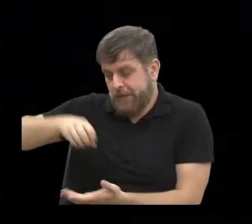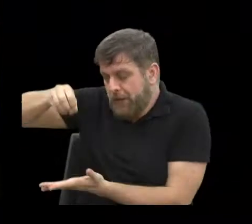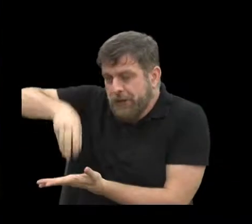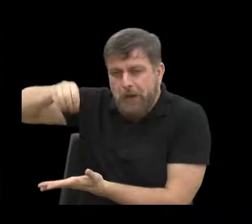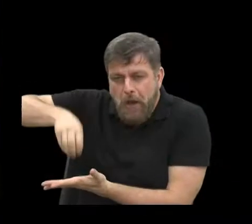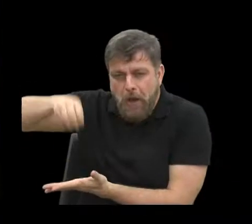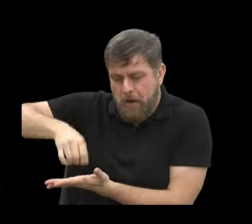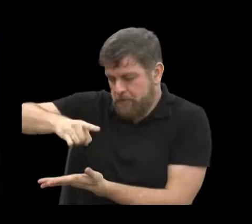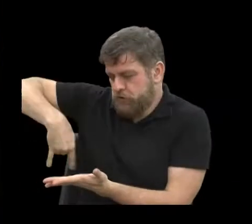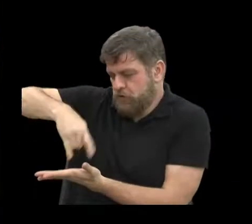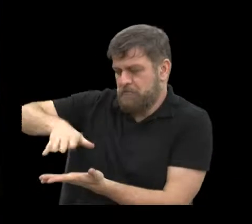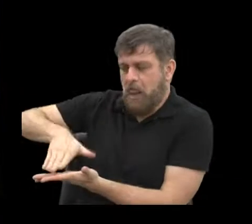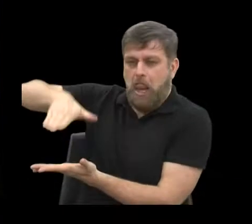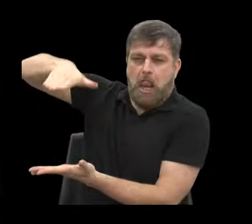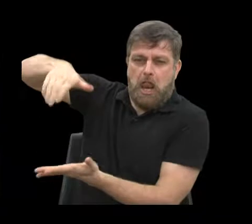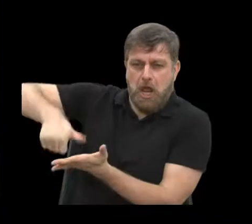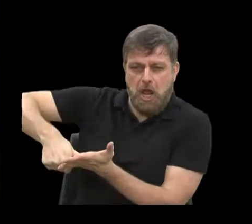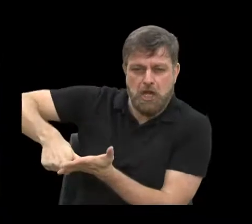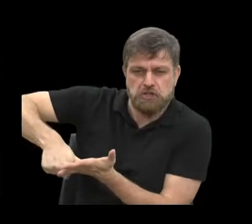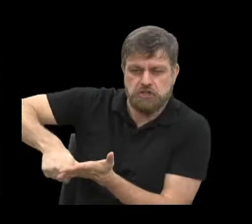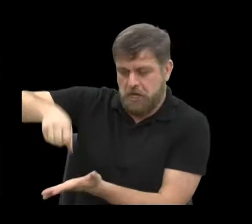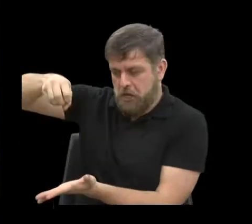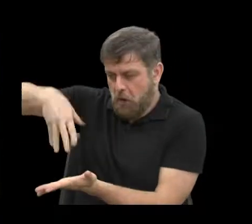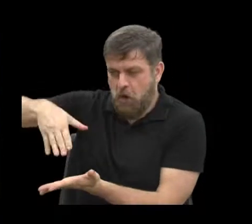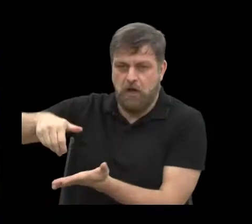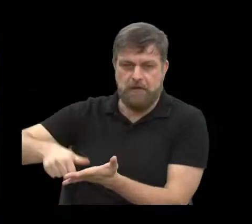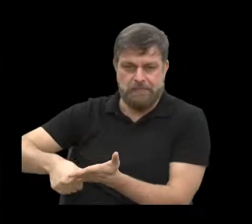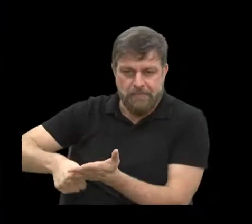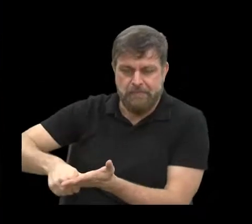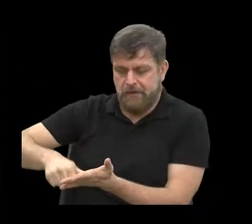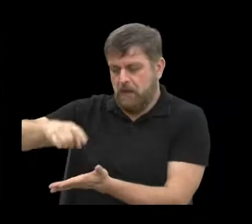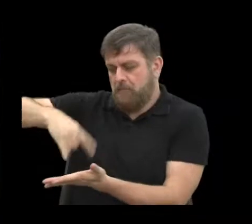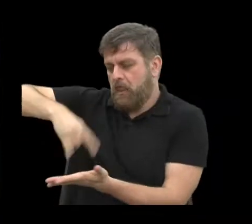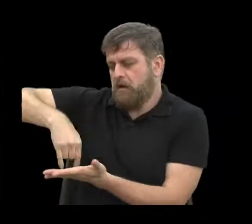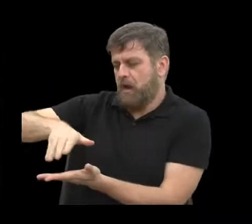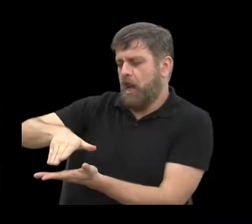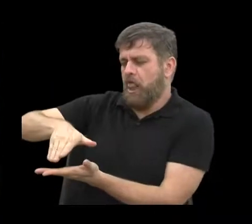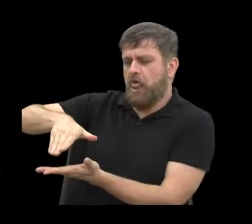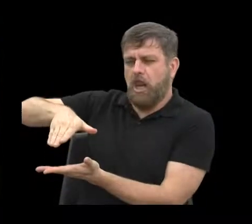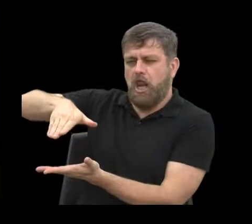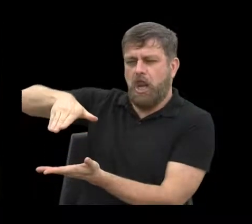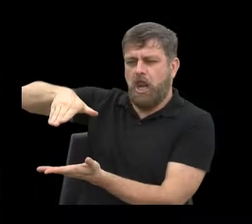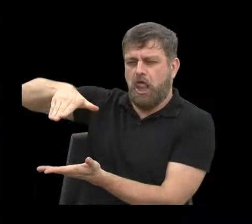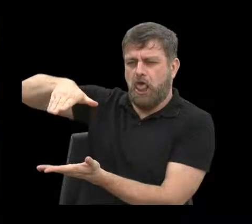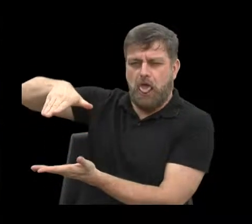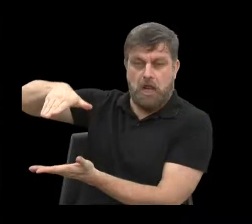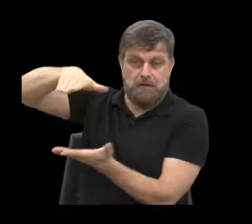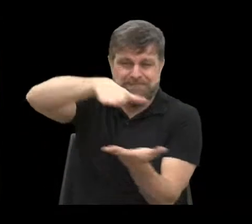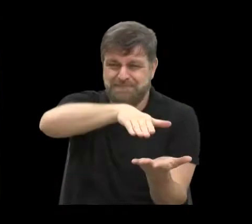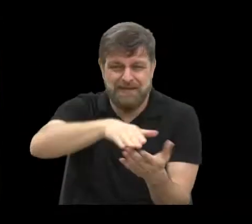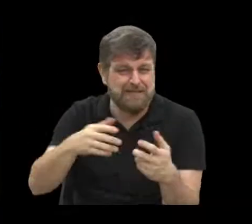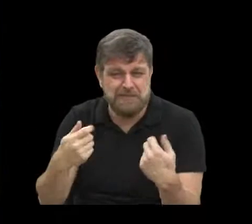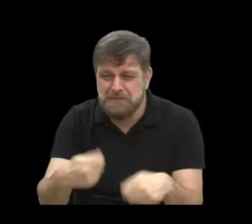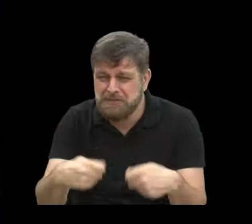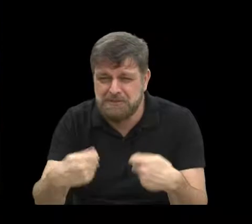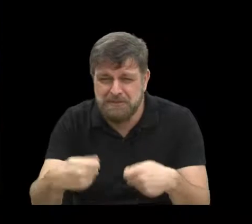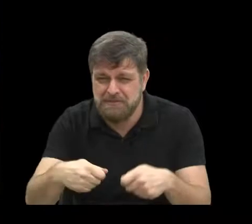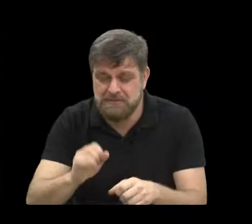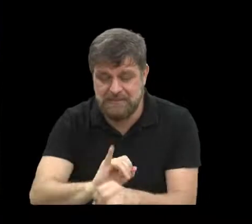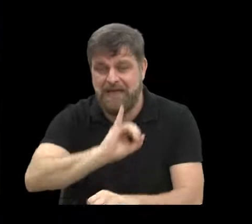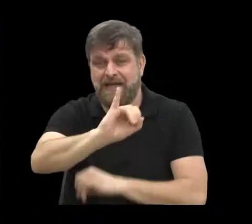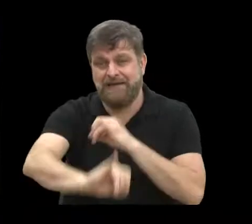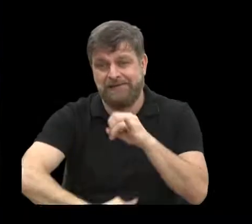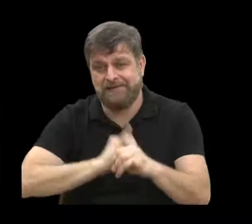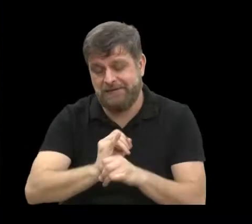cópias, tá? Leva o RG, a cópia do RG, do CPF, aquele monte de cópia de carteira de trabalho, de comprovante de